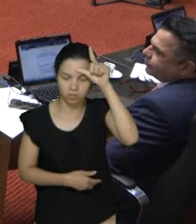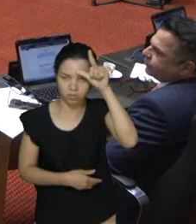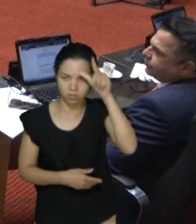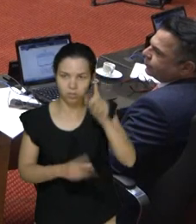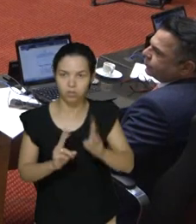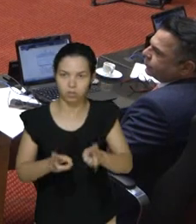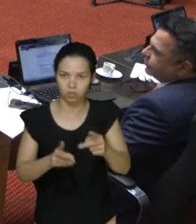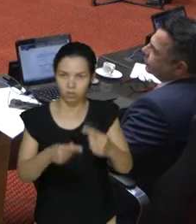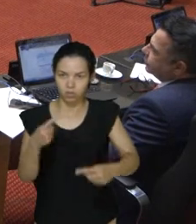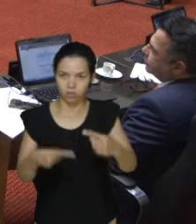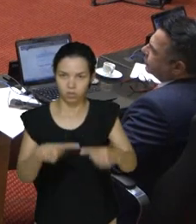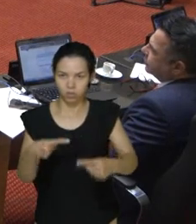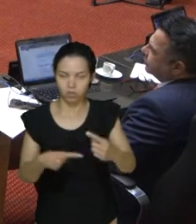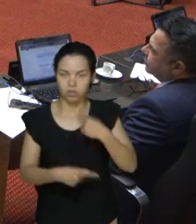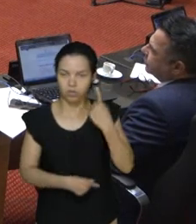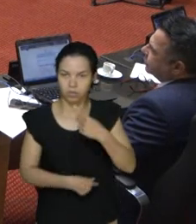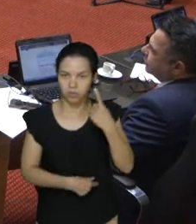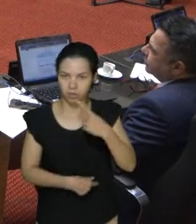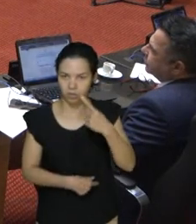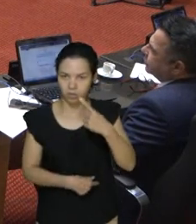projeto, deputada